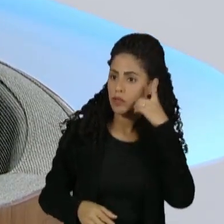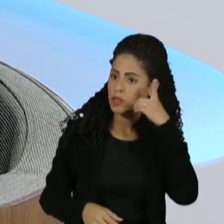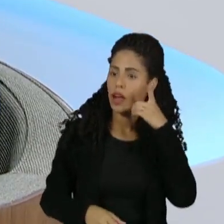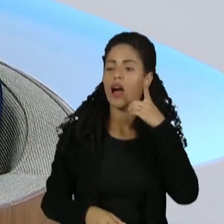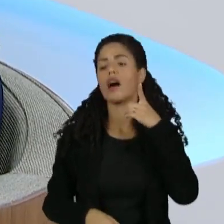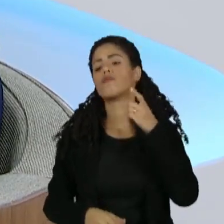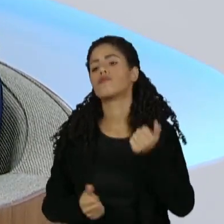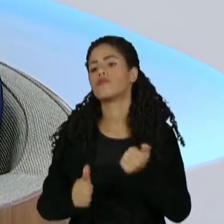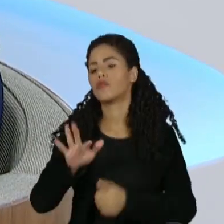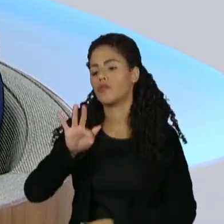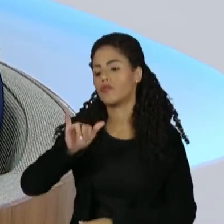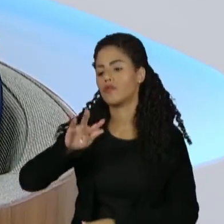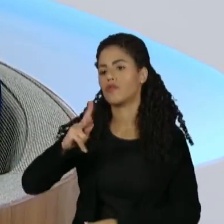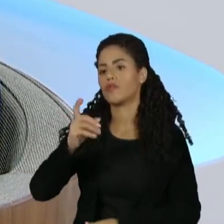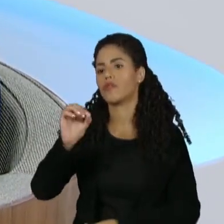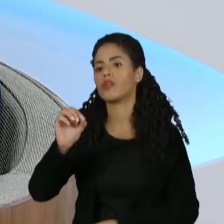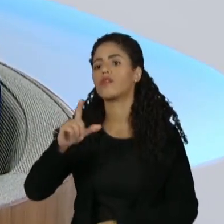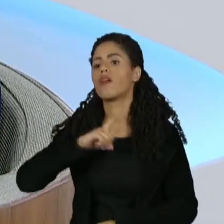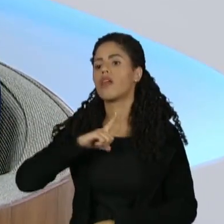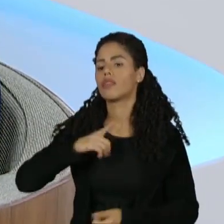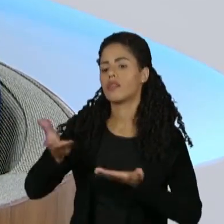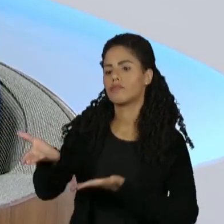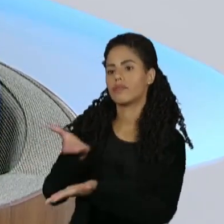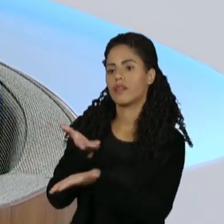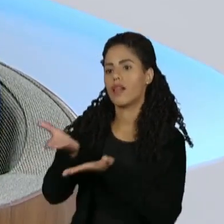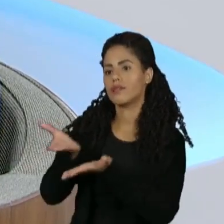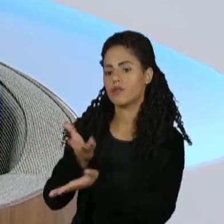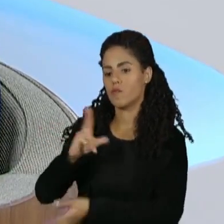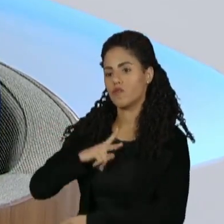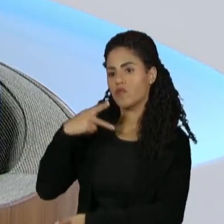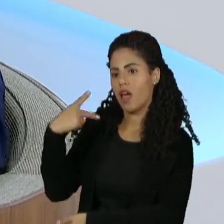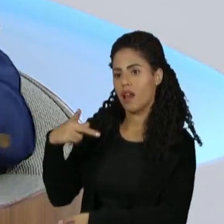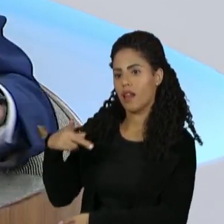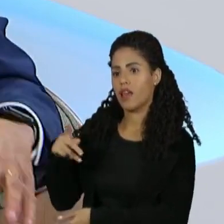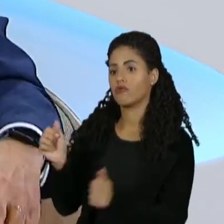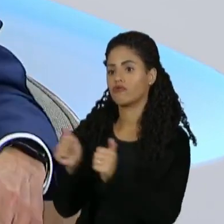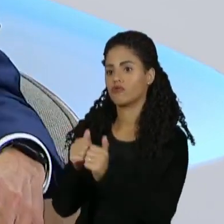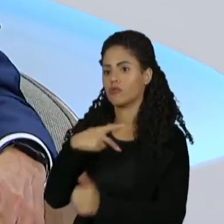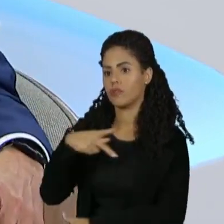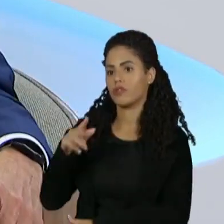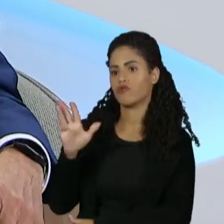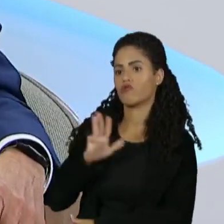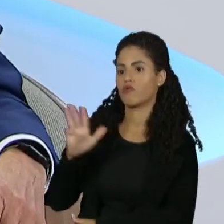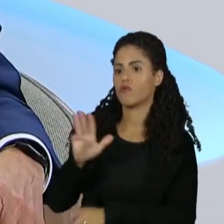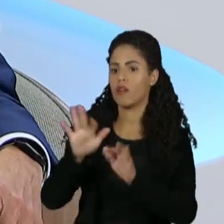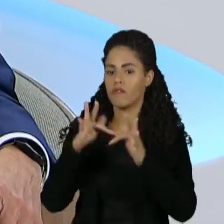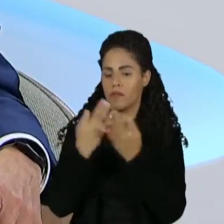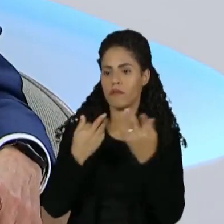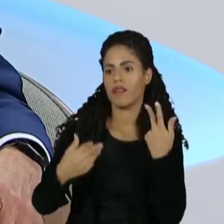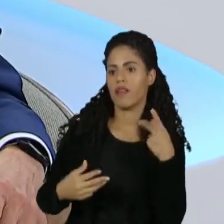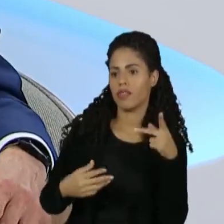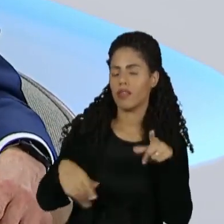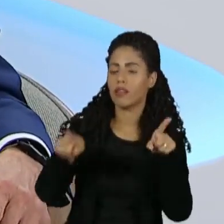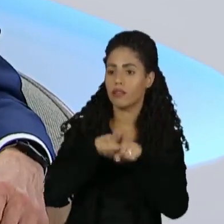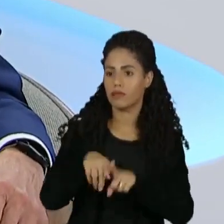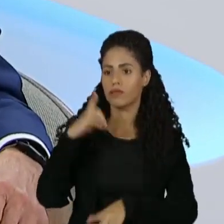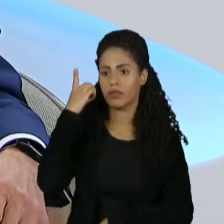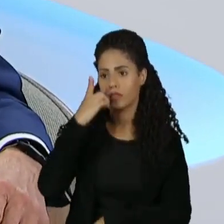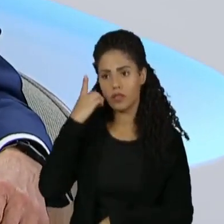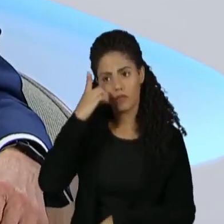tem uma relação pessoal com o presidente Lula não só ele como toda a sua família o seu pai que foi um deputado